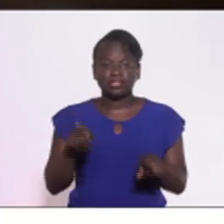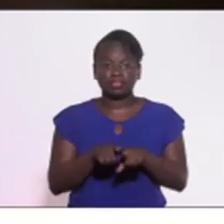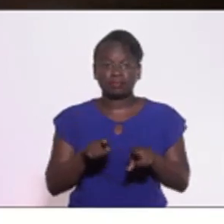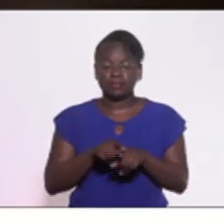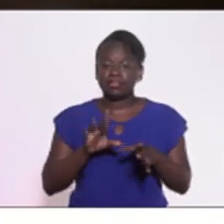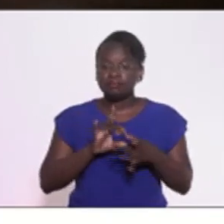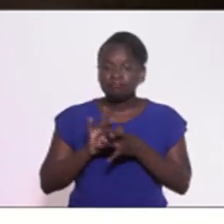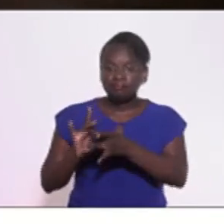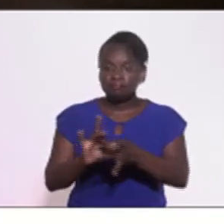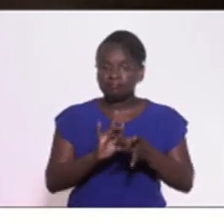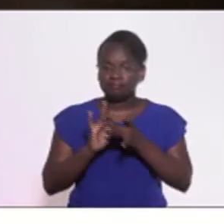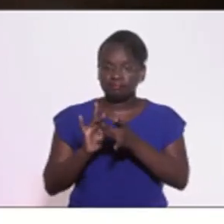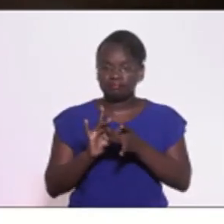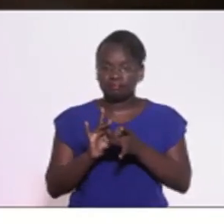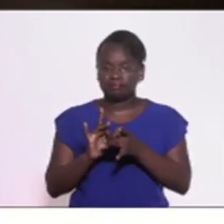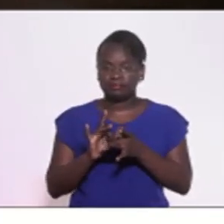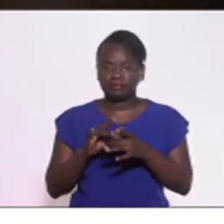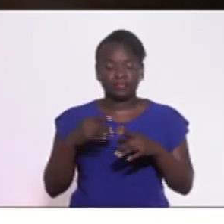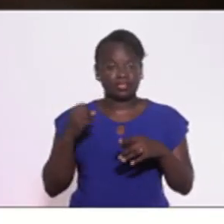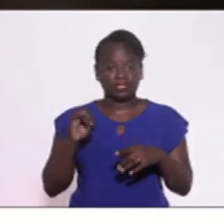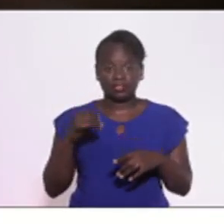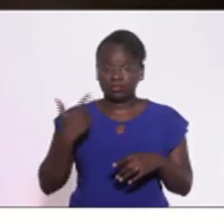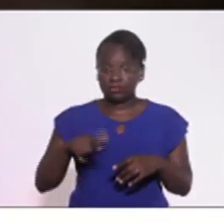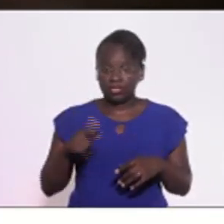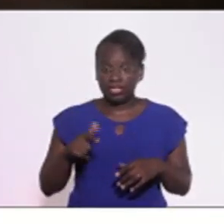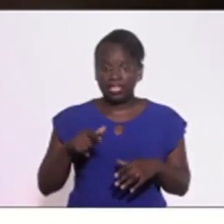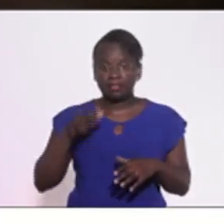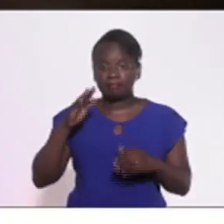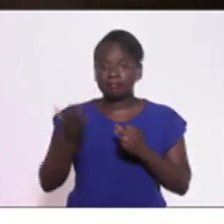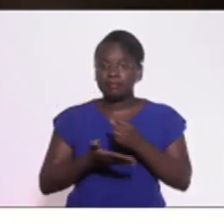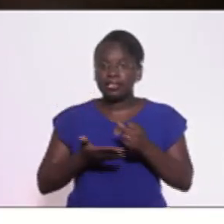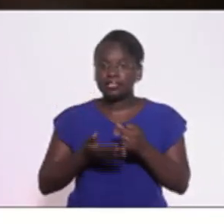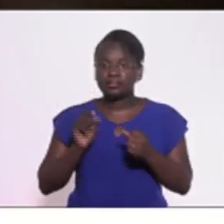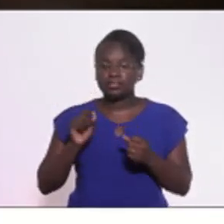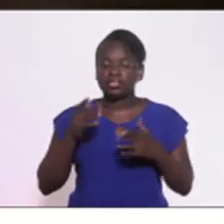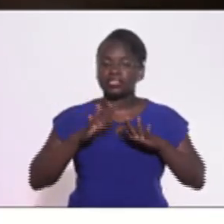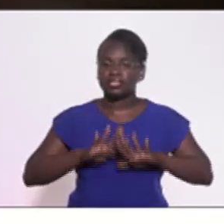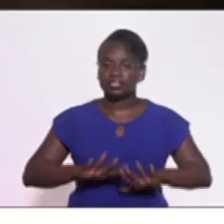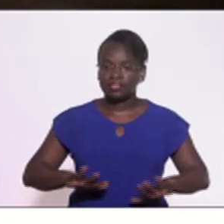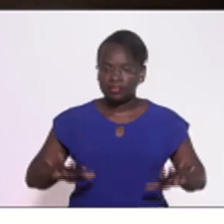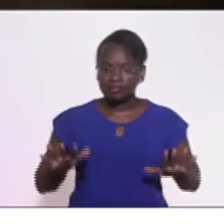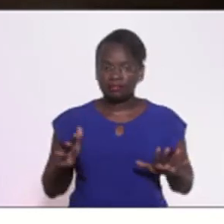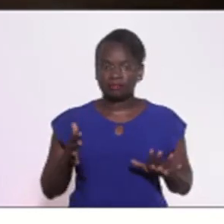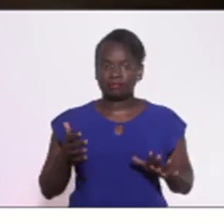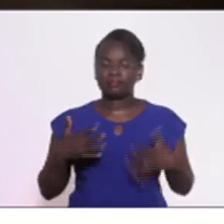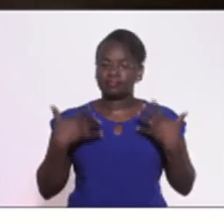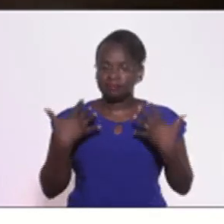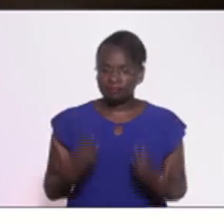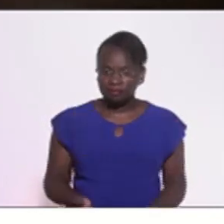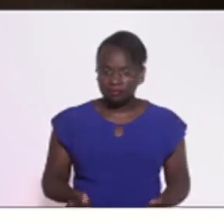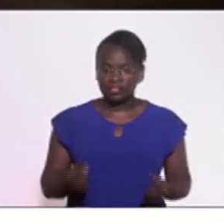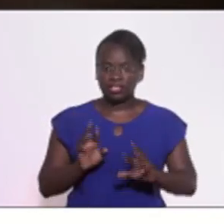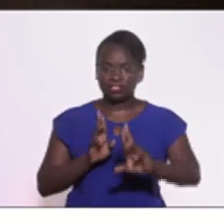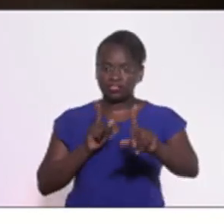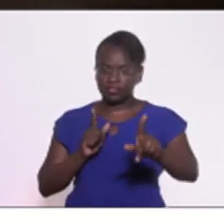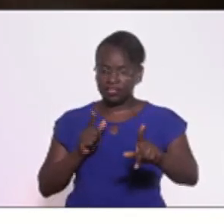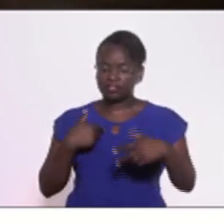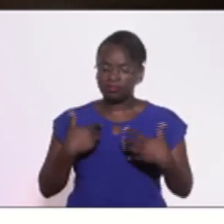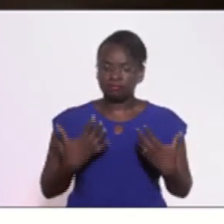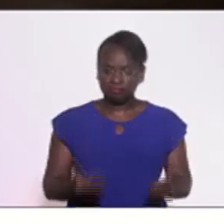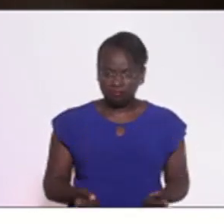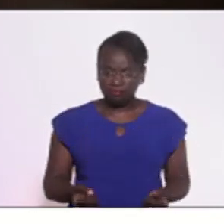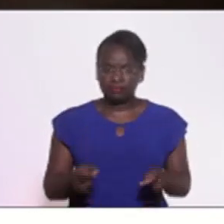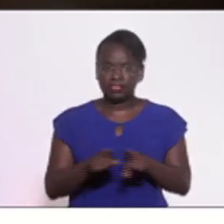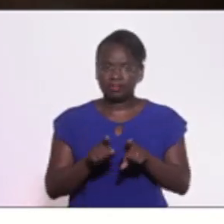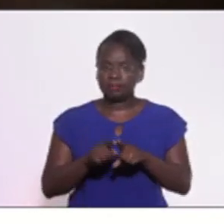da fraternidade se não tiver fundamentalmente a serenidade para aceitar a diferença,